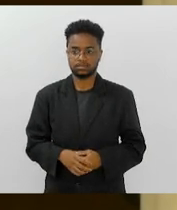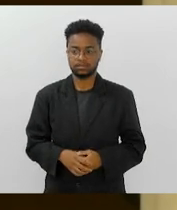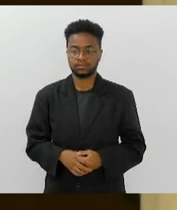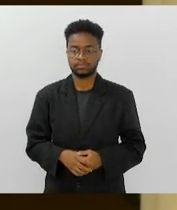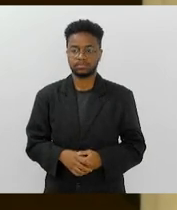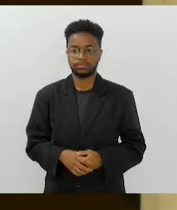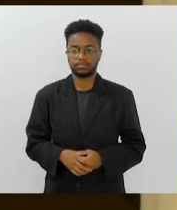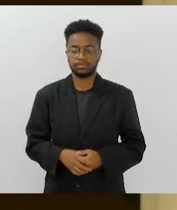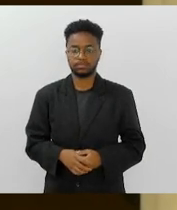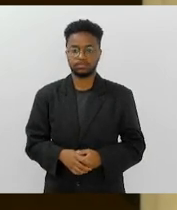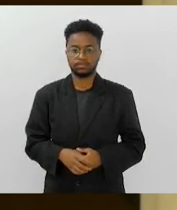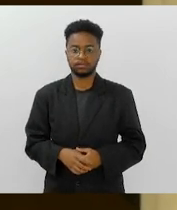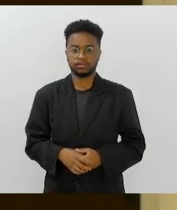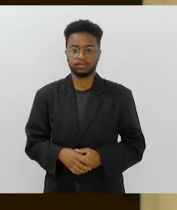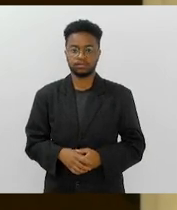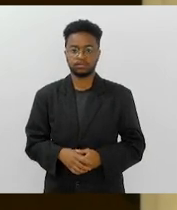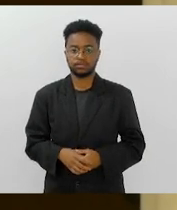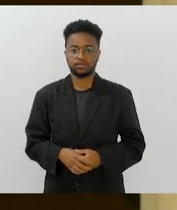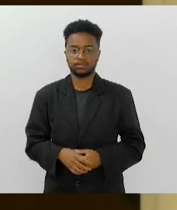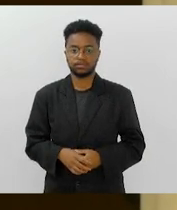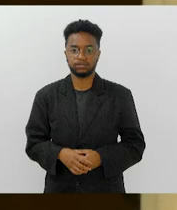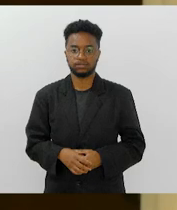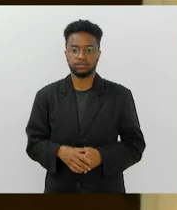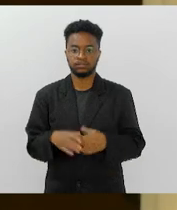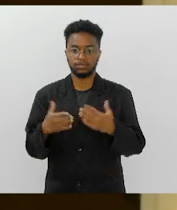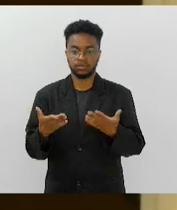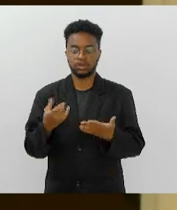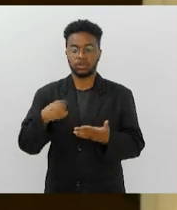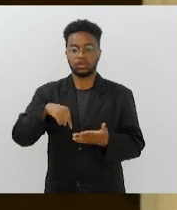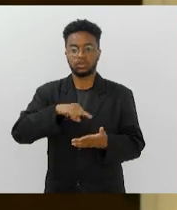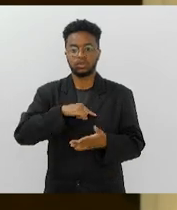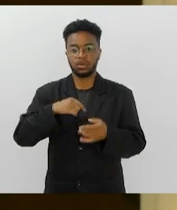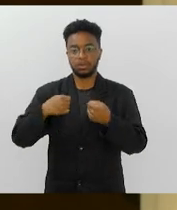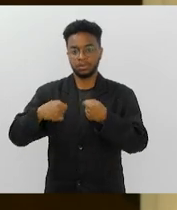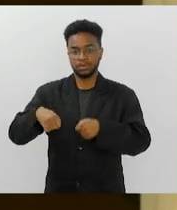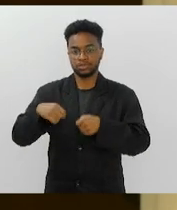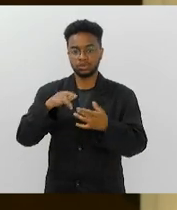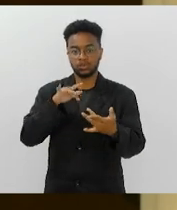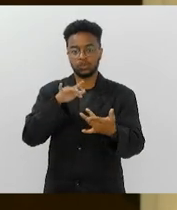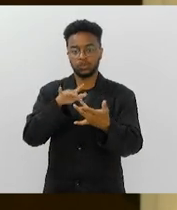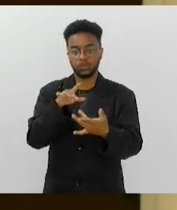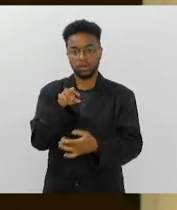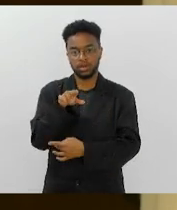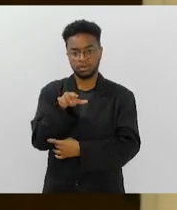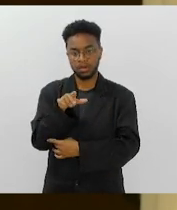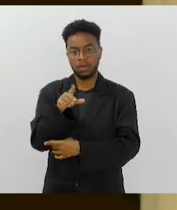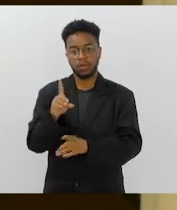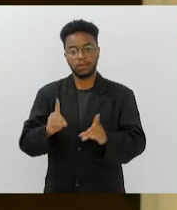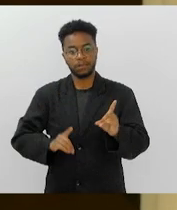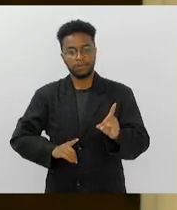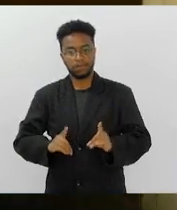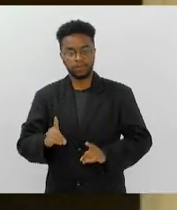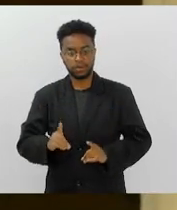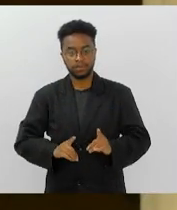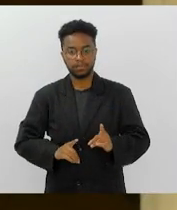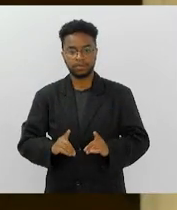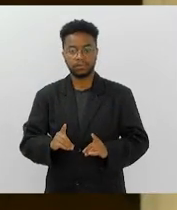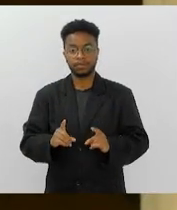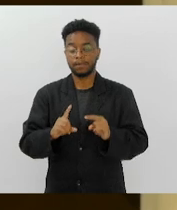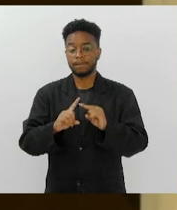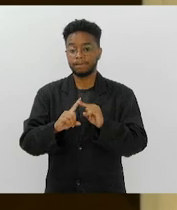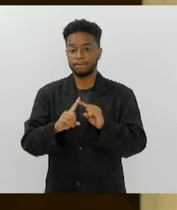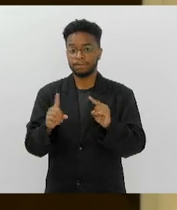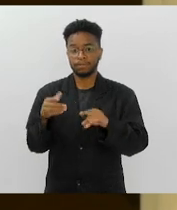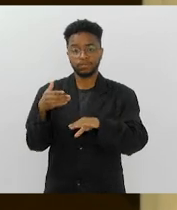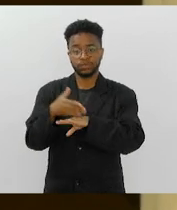mas nós temos também. E aí a gente precisa chegar no irmão, a gente precisa chegar no primo, que não está indo para a escola,